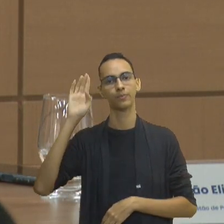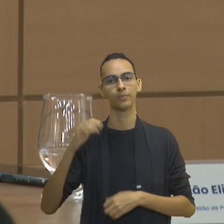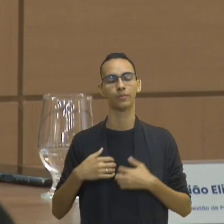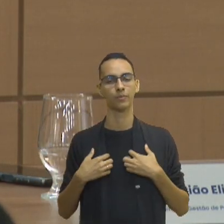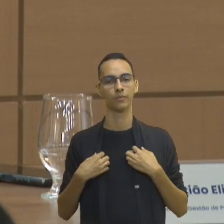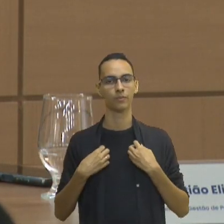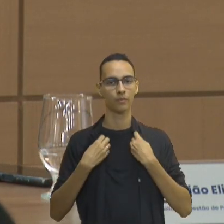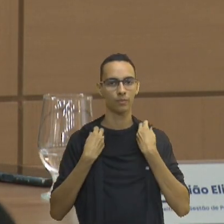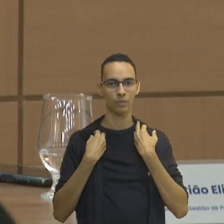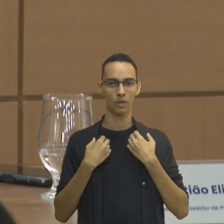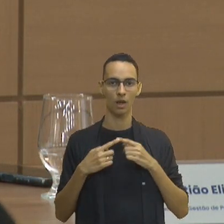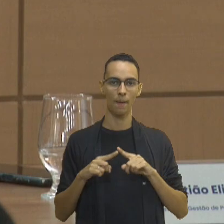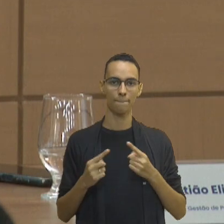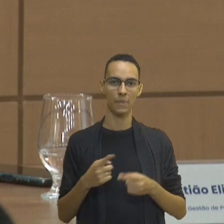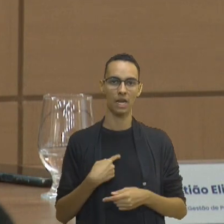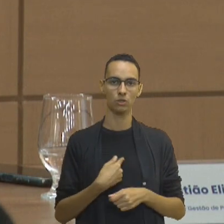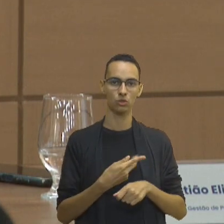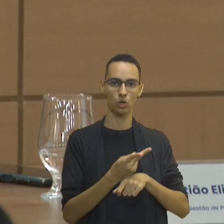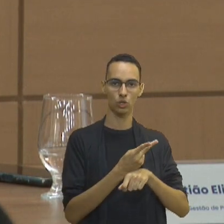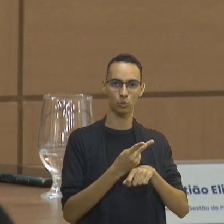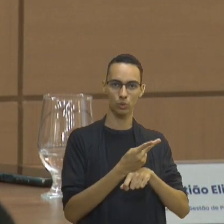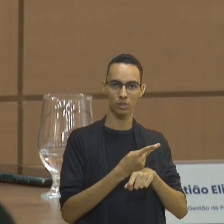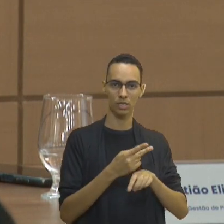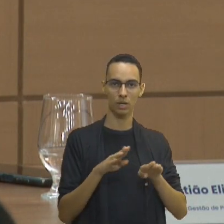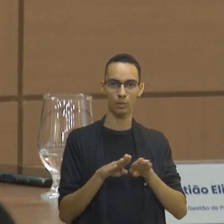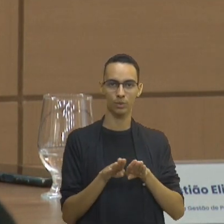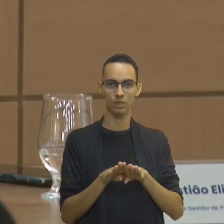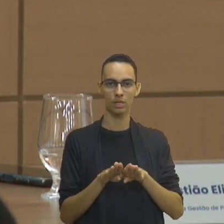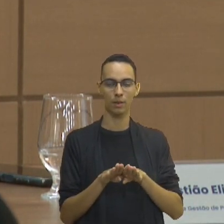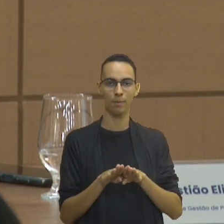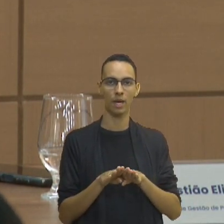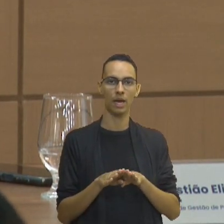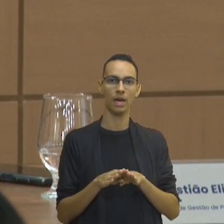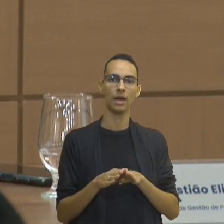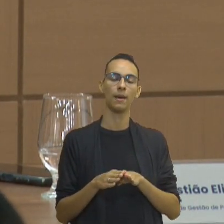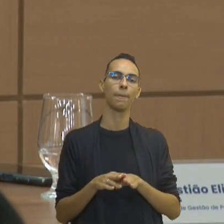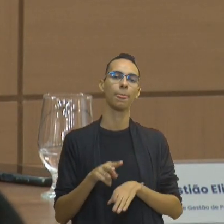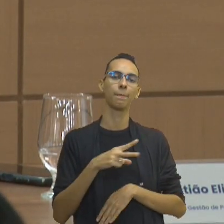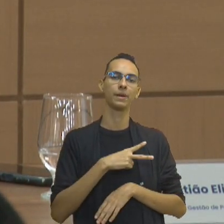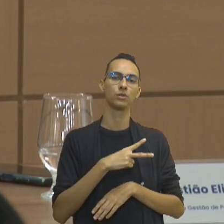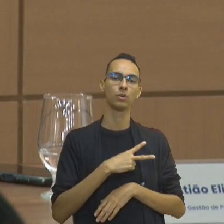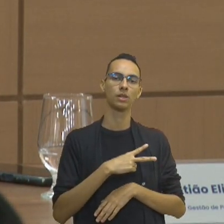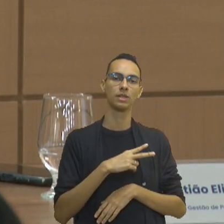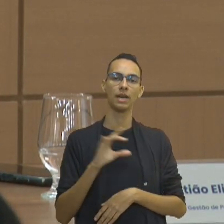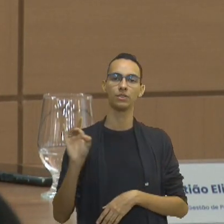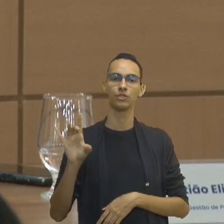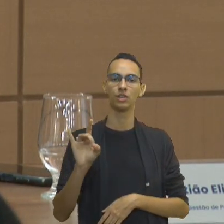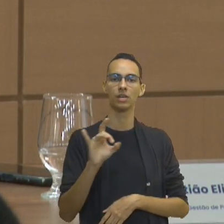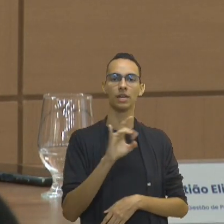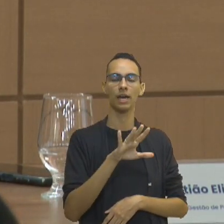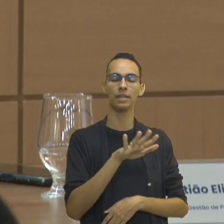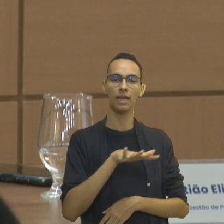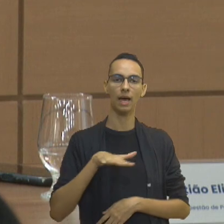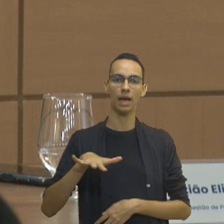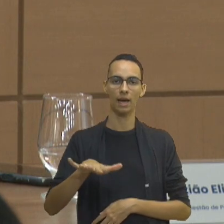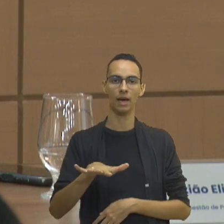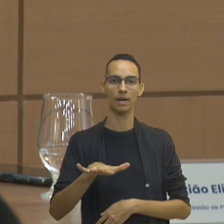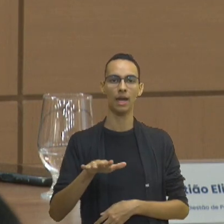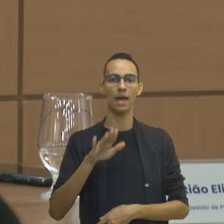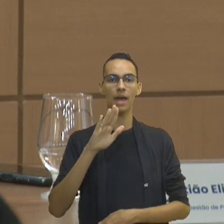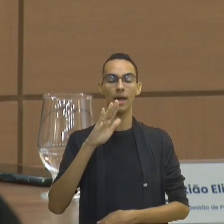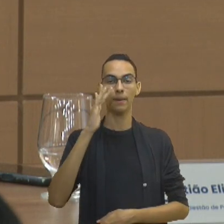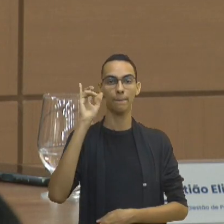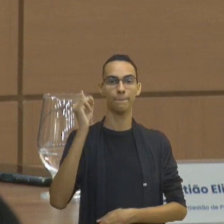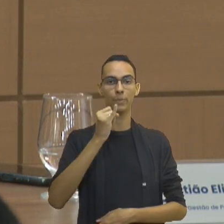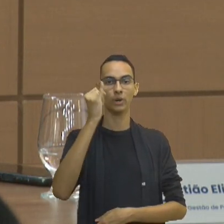buscamos considerar também as particularidades de cada área. É importante que a sociedade entenda, e a nossa comunidade interna também,